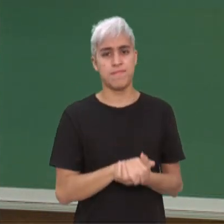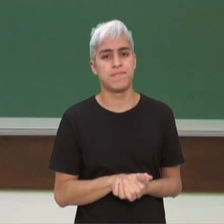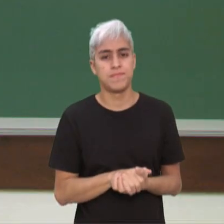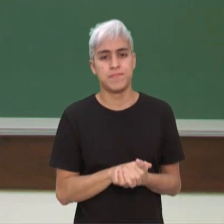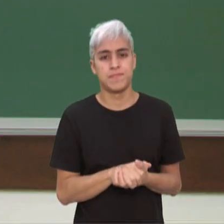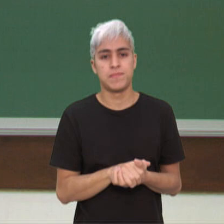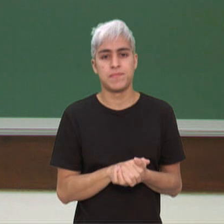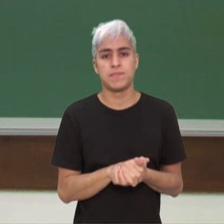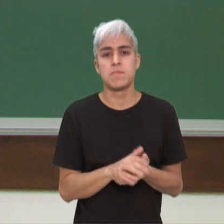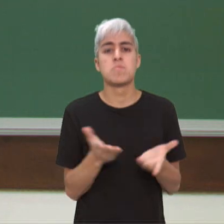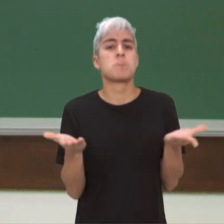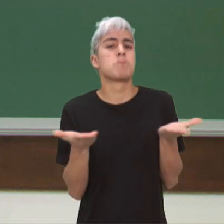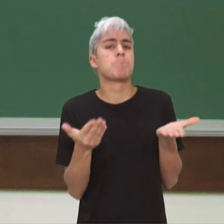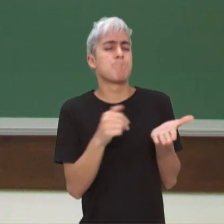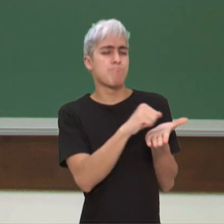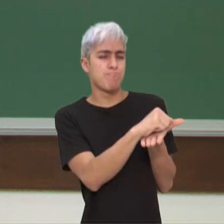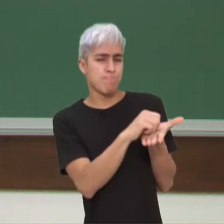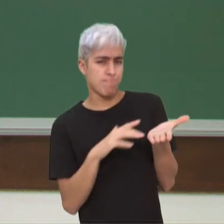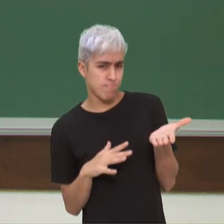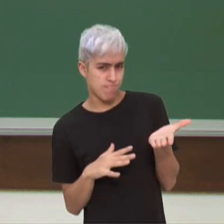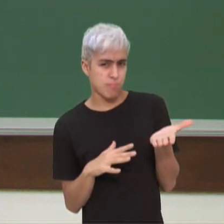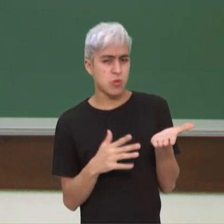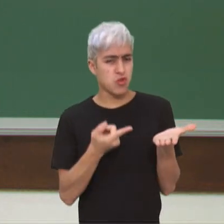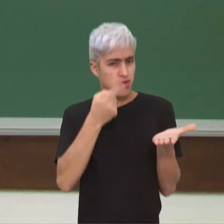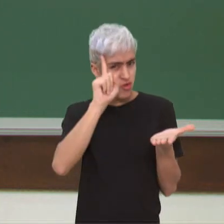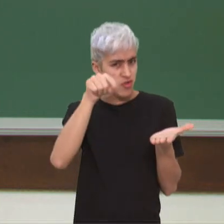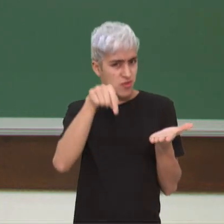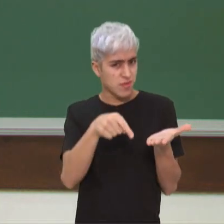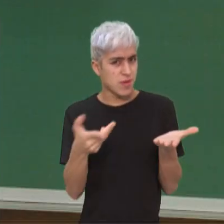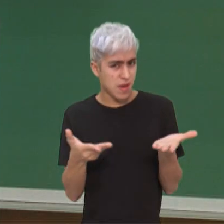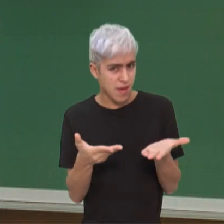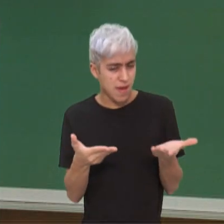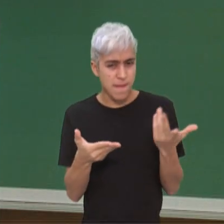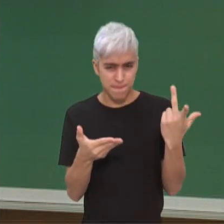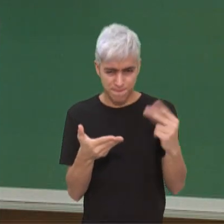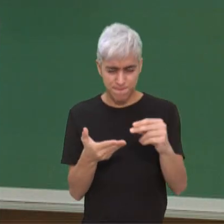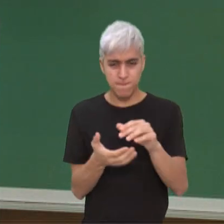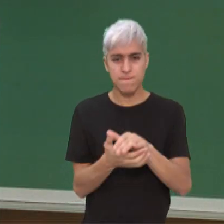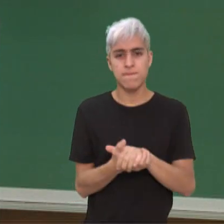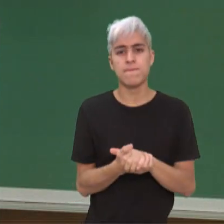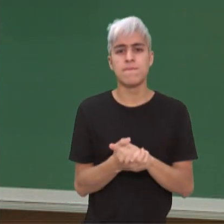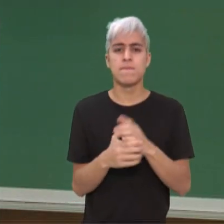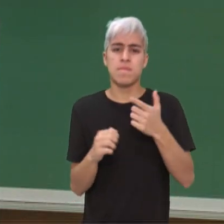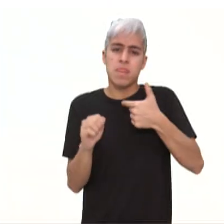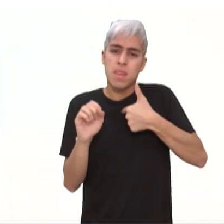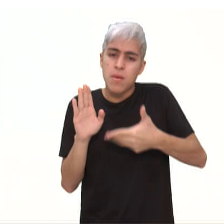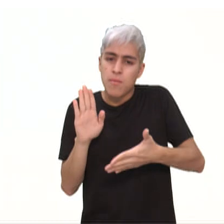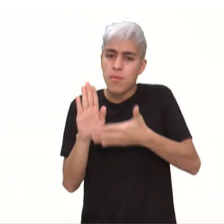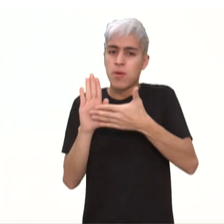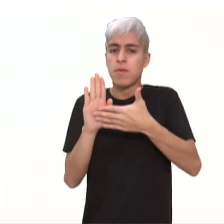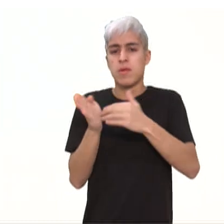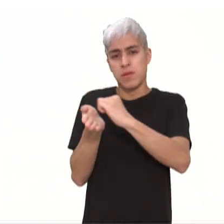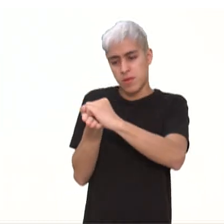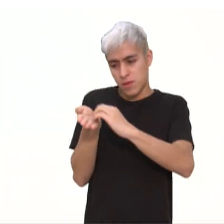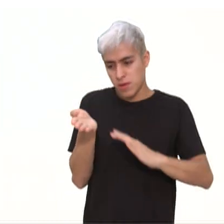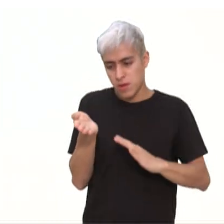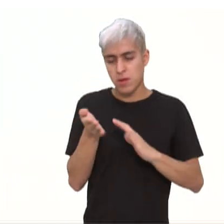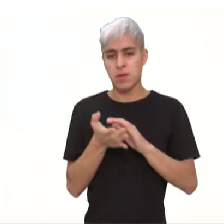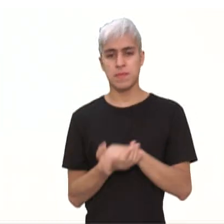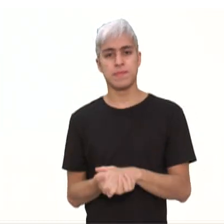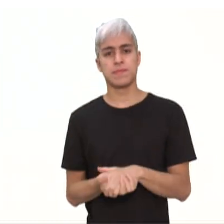Vamos a uma atividade no dia de hoje? Vamos lá? Eu proponho a você uma atividade.